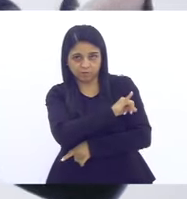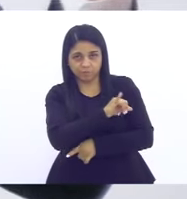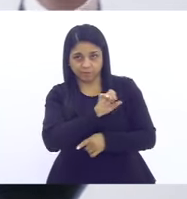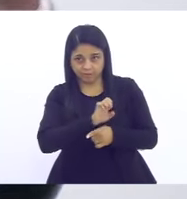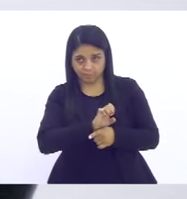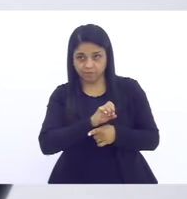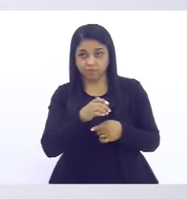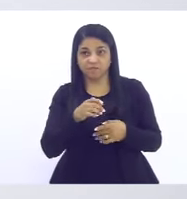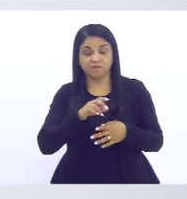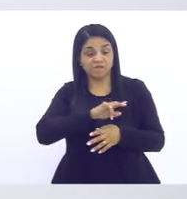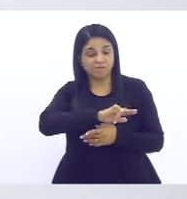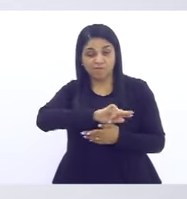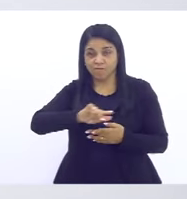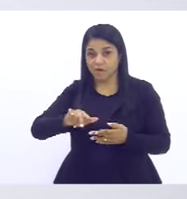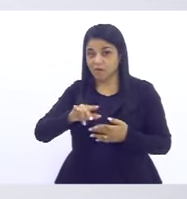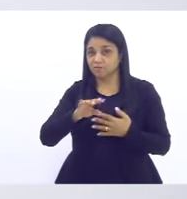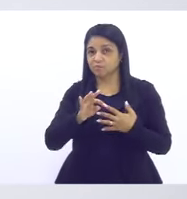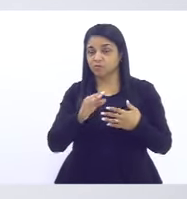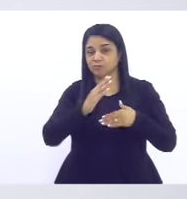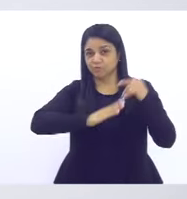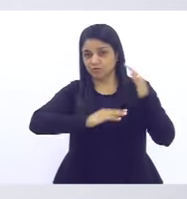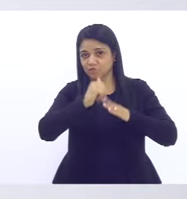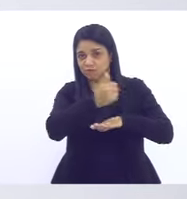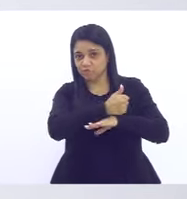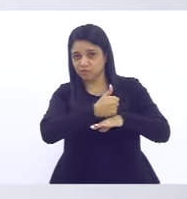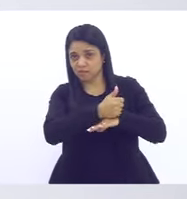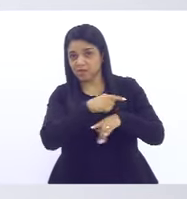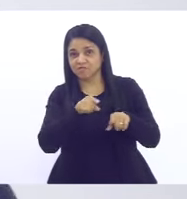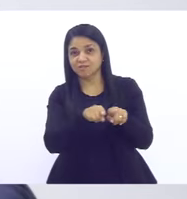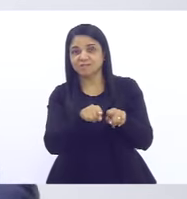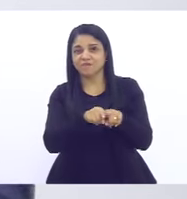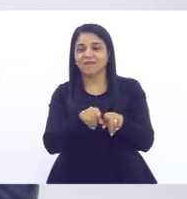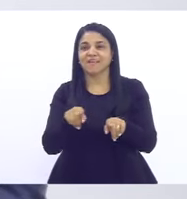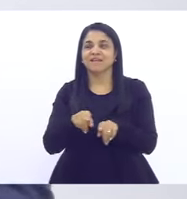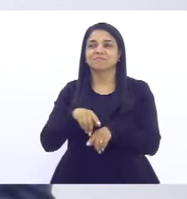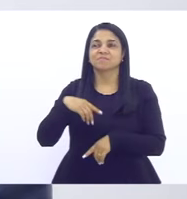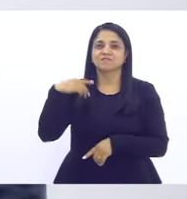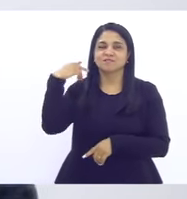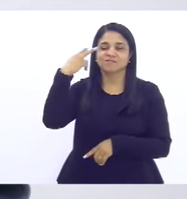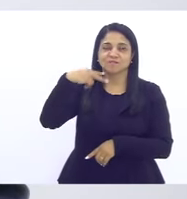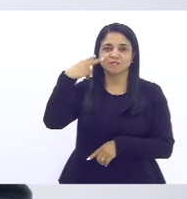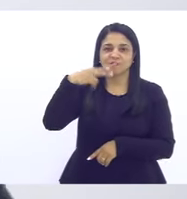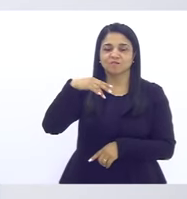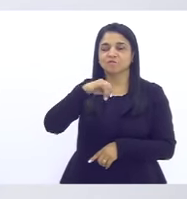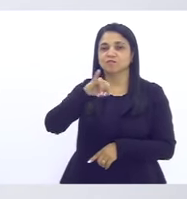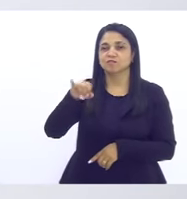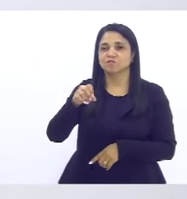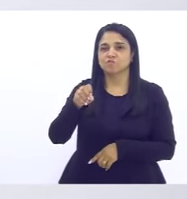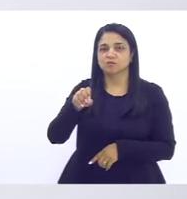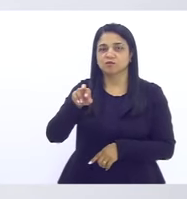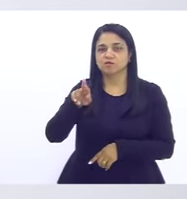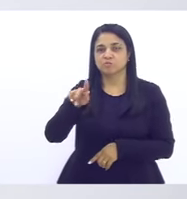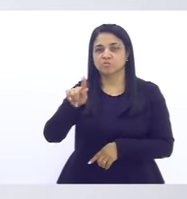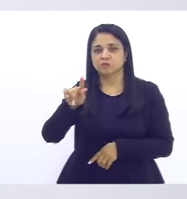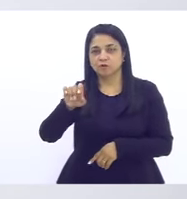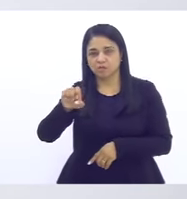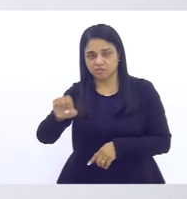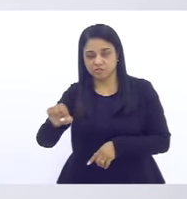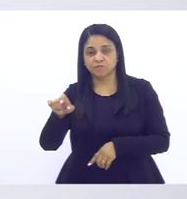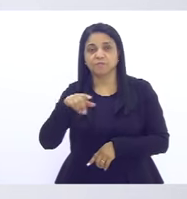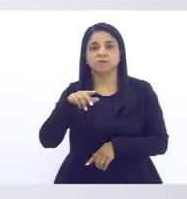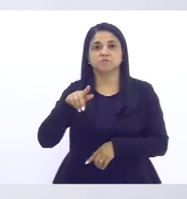temos aqui vários técnicos hoje. Nós temos aqui o técnico vereador Jorge Valeriotti, de São José de Ubá, que